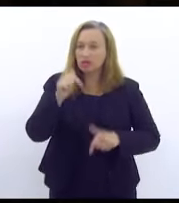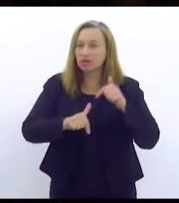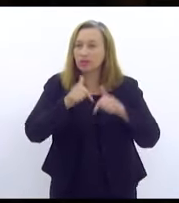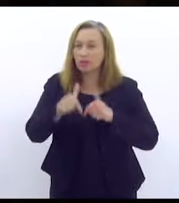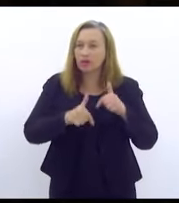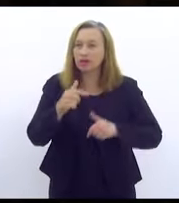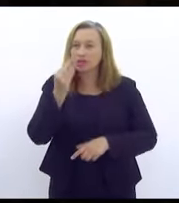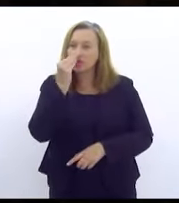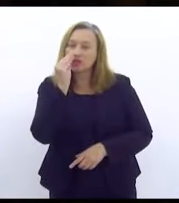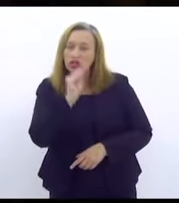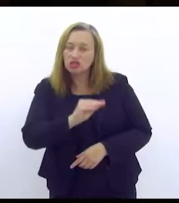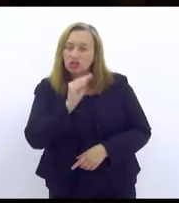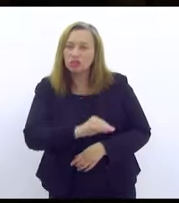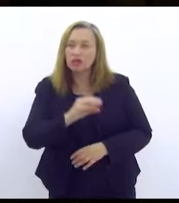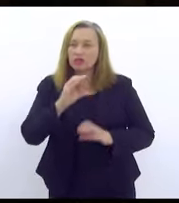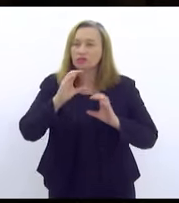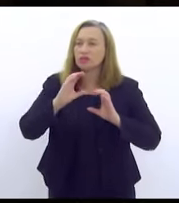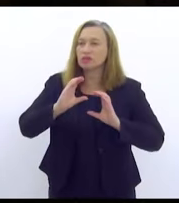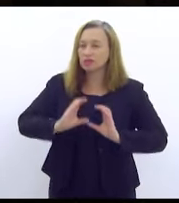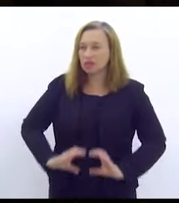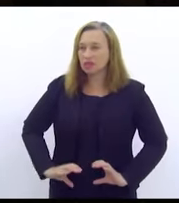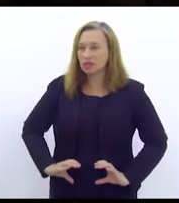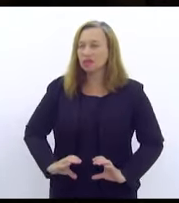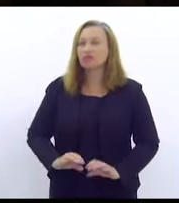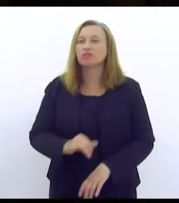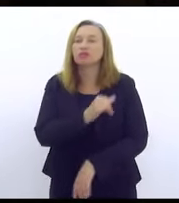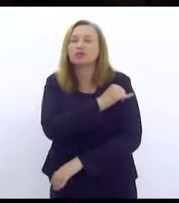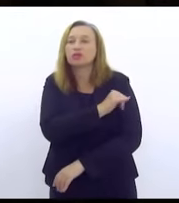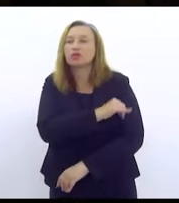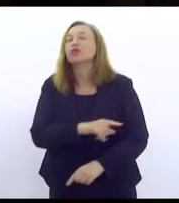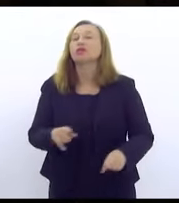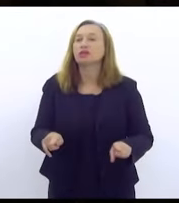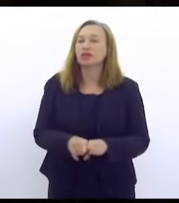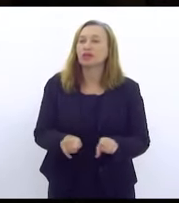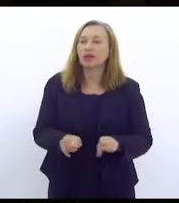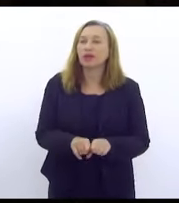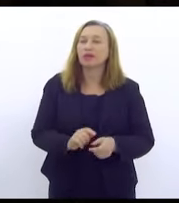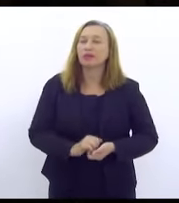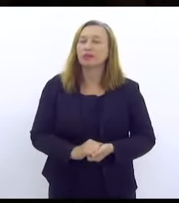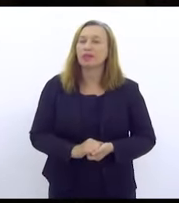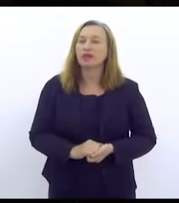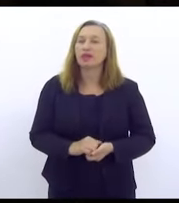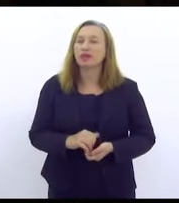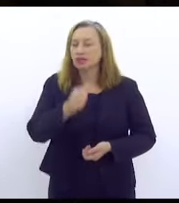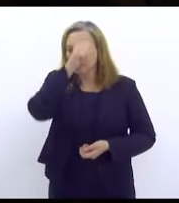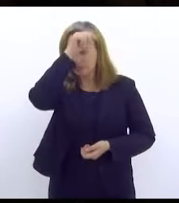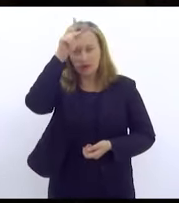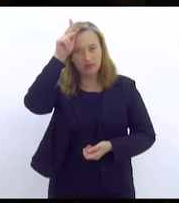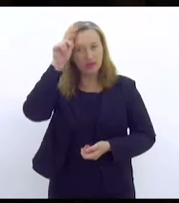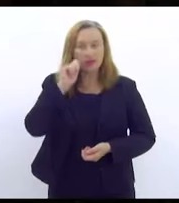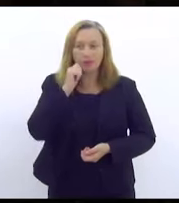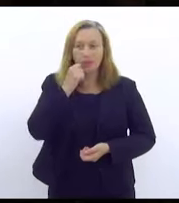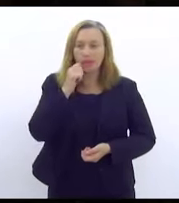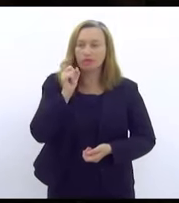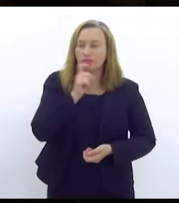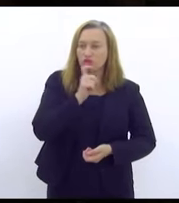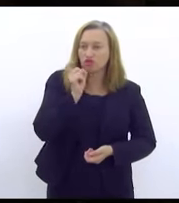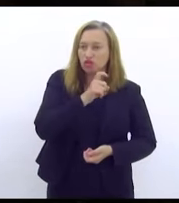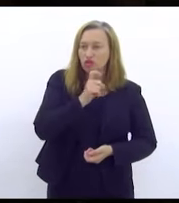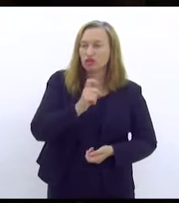ele desrespeita o cidadão carioca, e mais do que isso, esse prefeito mentiroso,